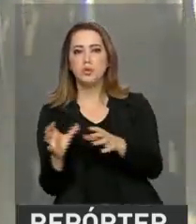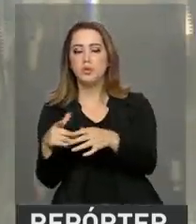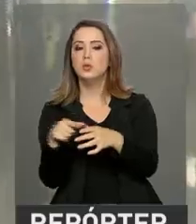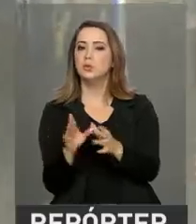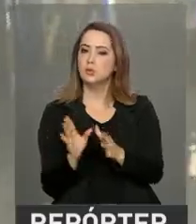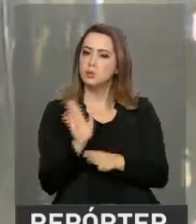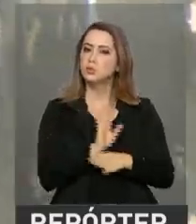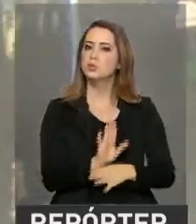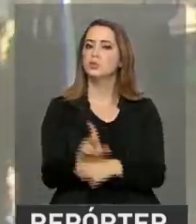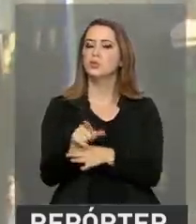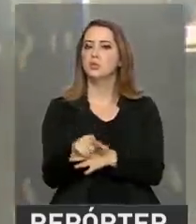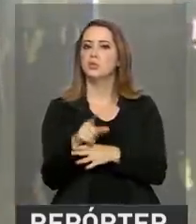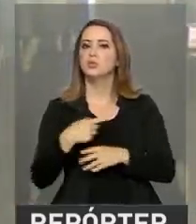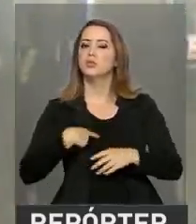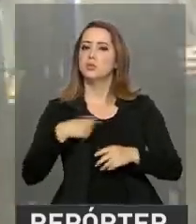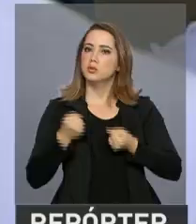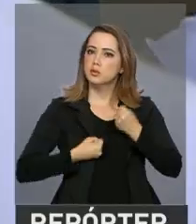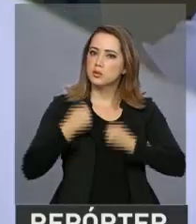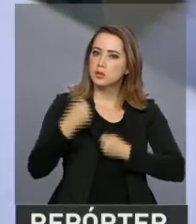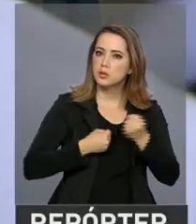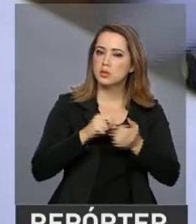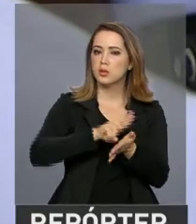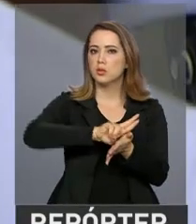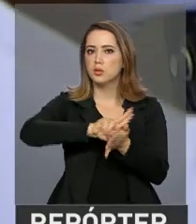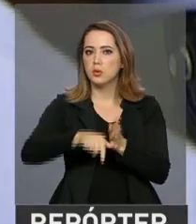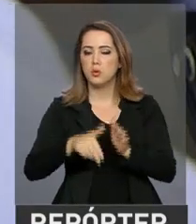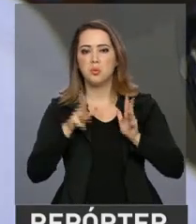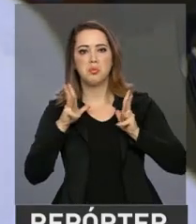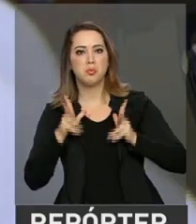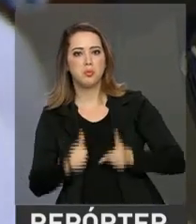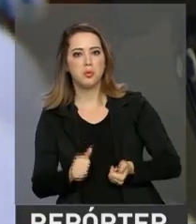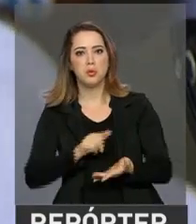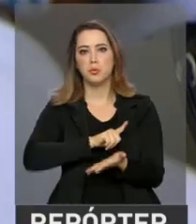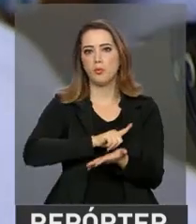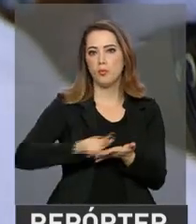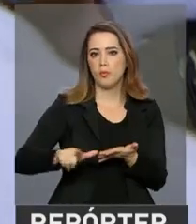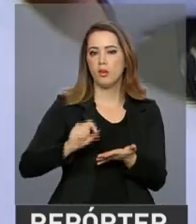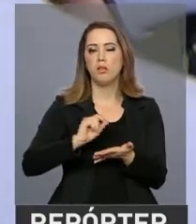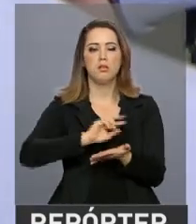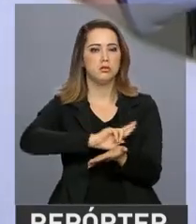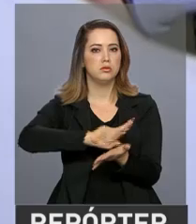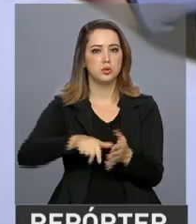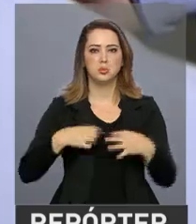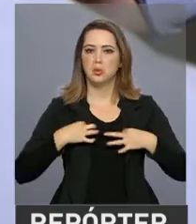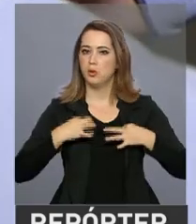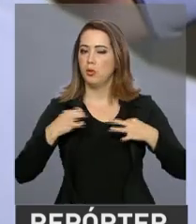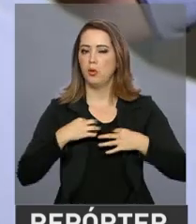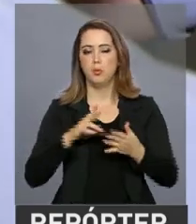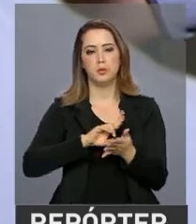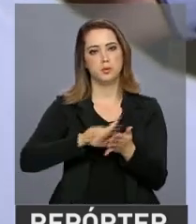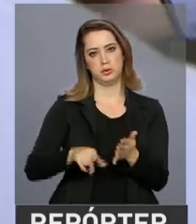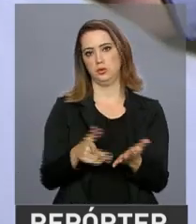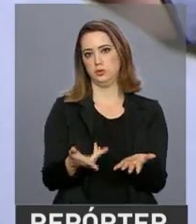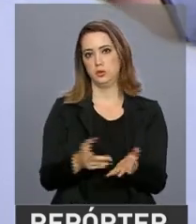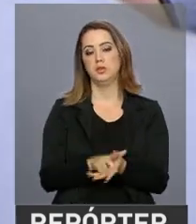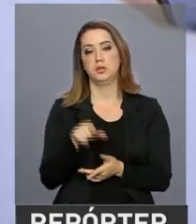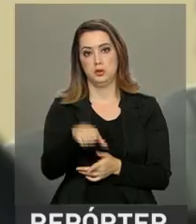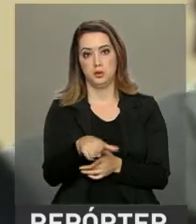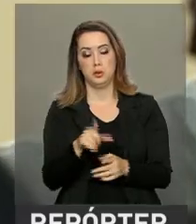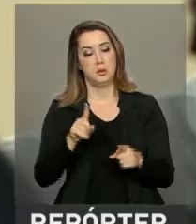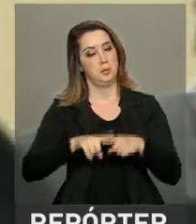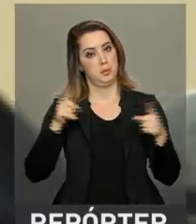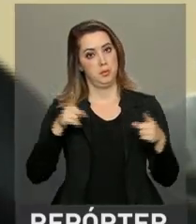estão veículos, produtos de metalurgia, higiene e vestuário. Apesar do aumento na produção, a indústria recuperou